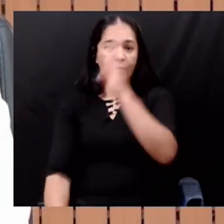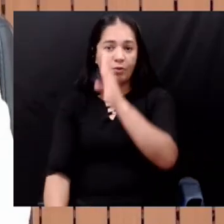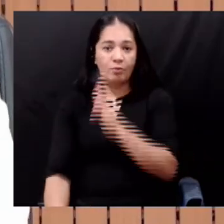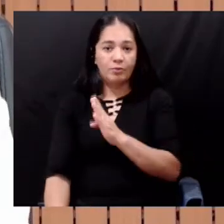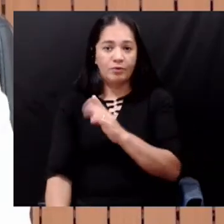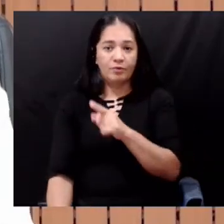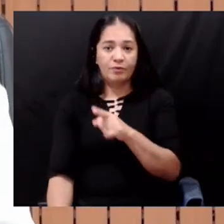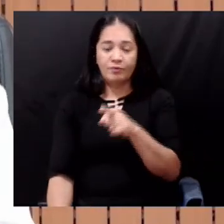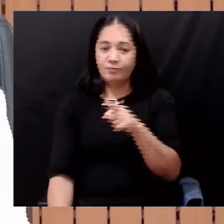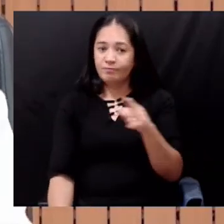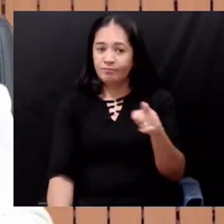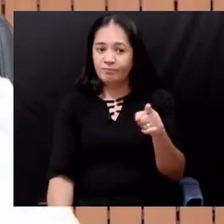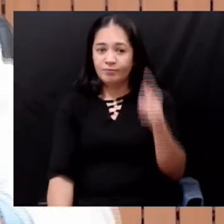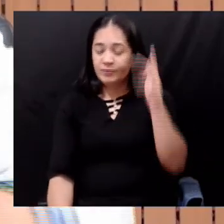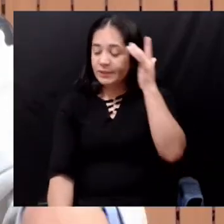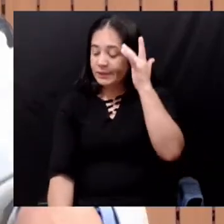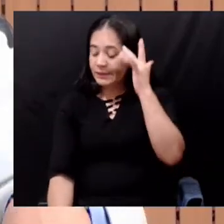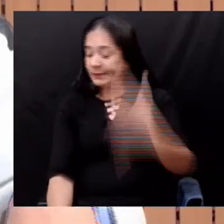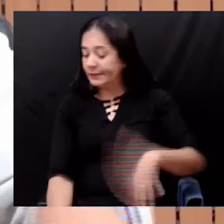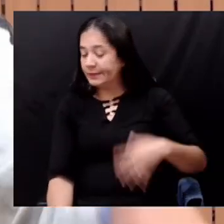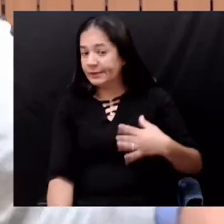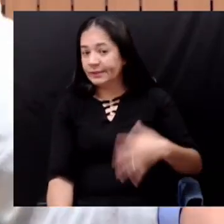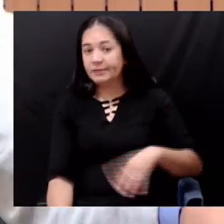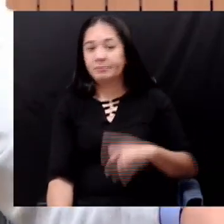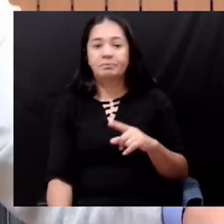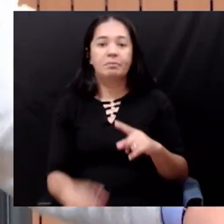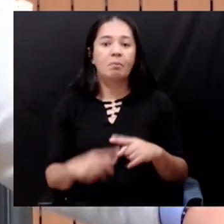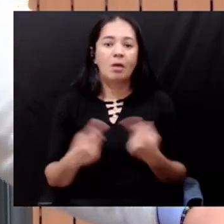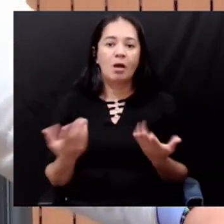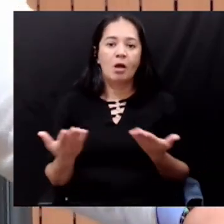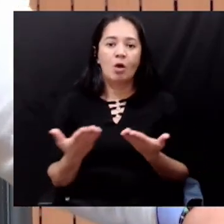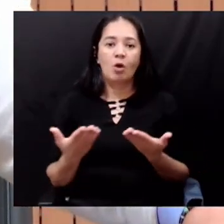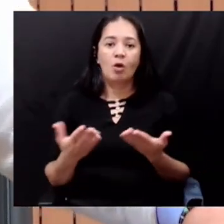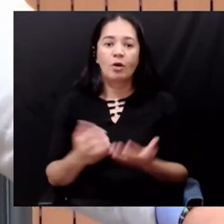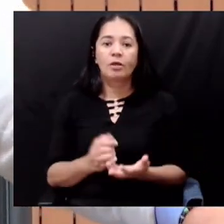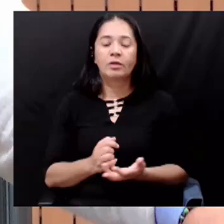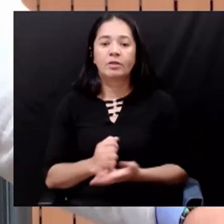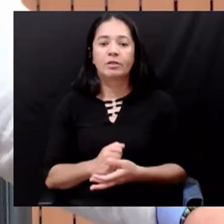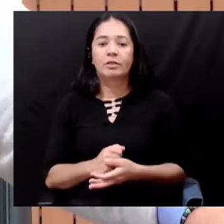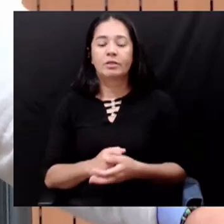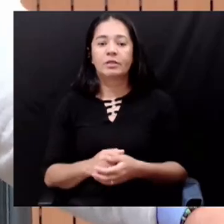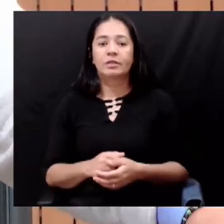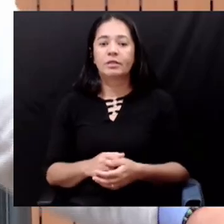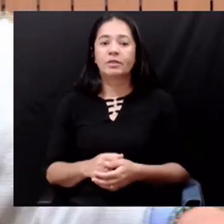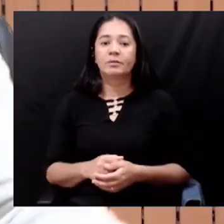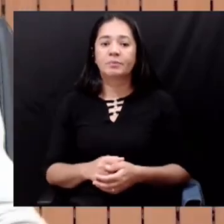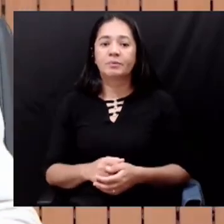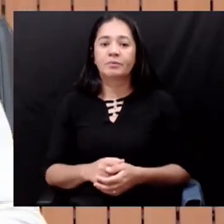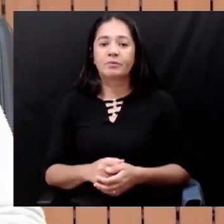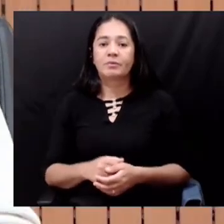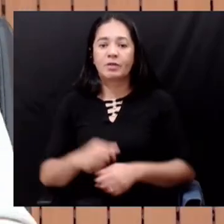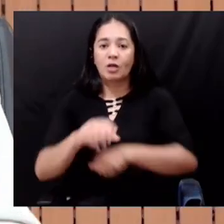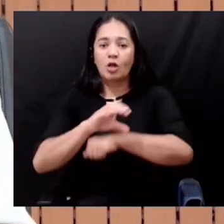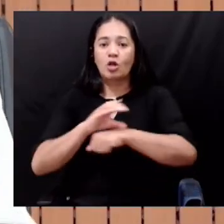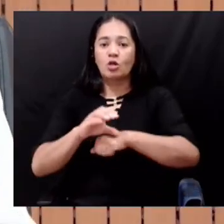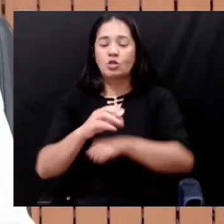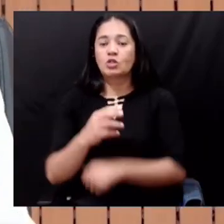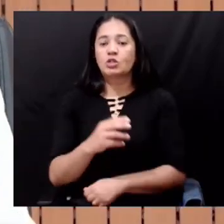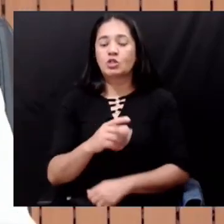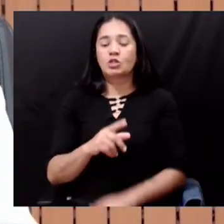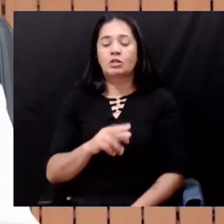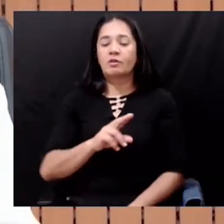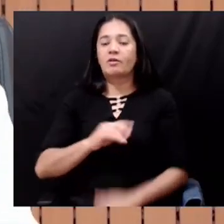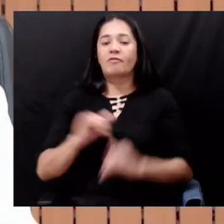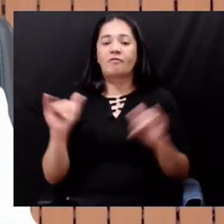ter noção, mas agora nós estamos tendo mais, assim, daqueles que se autodenominam cursinho popular. Então, nós temos aqueles que